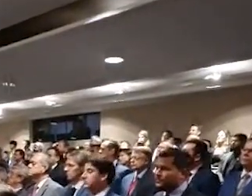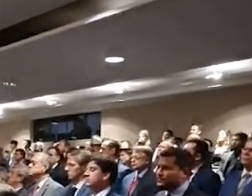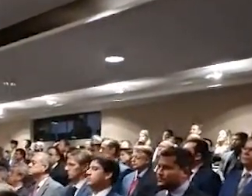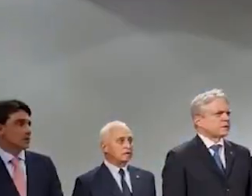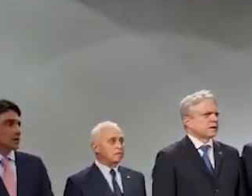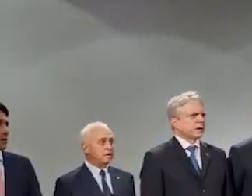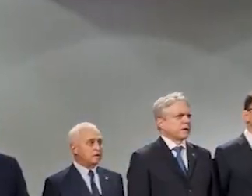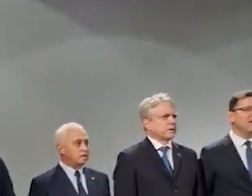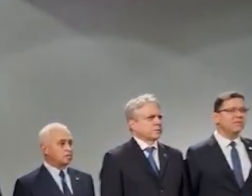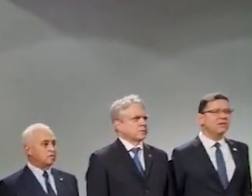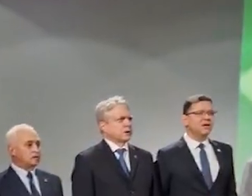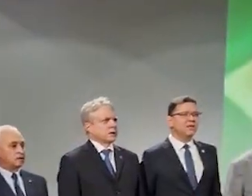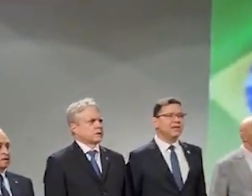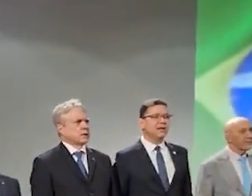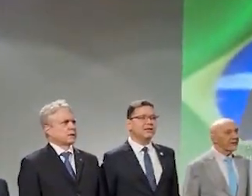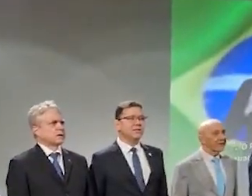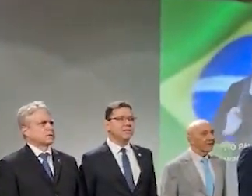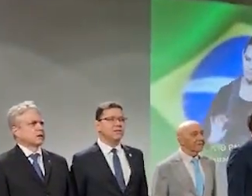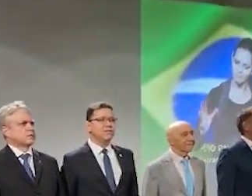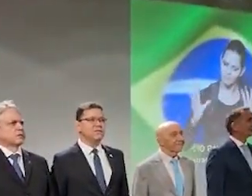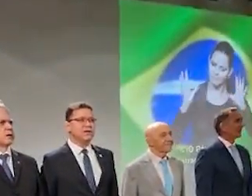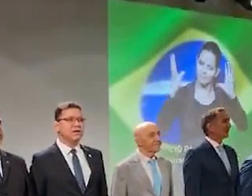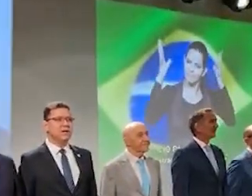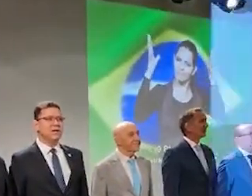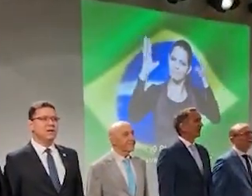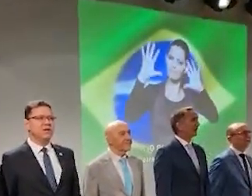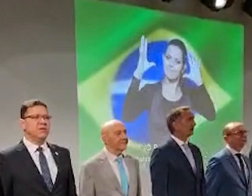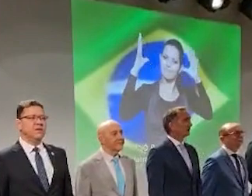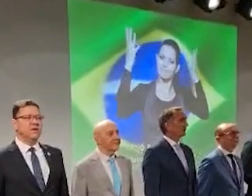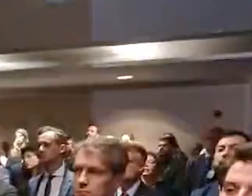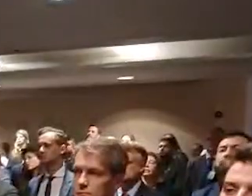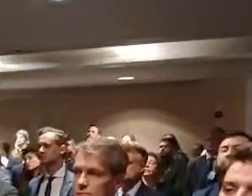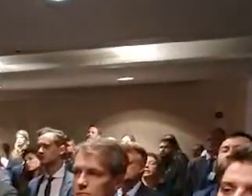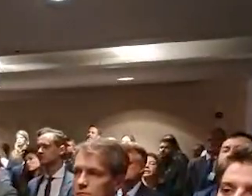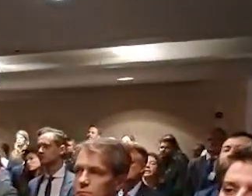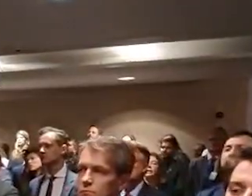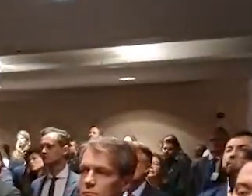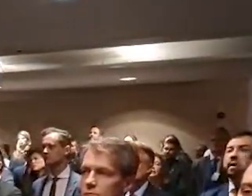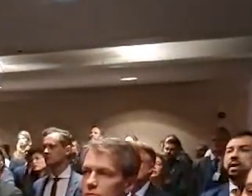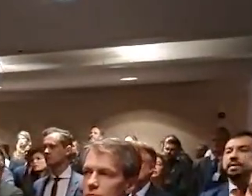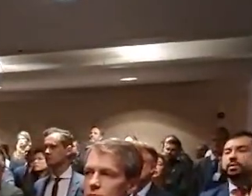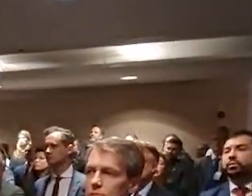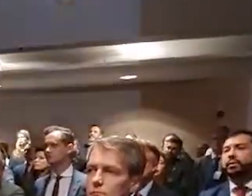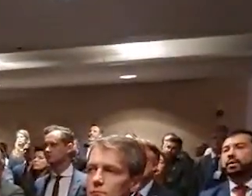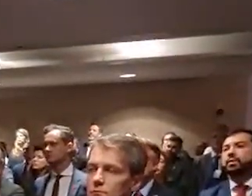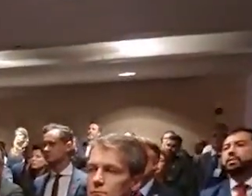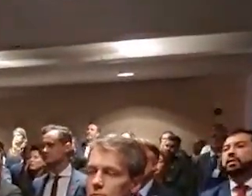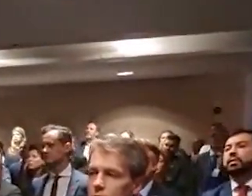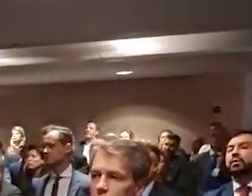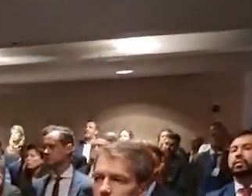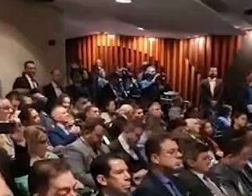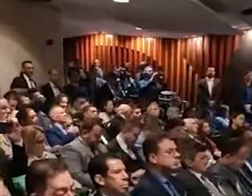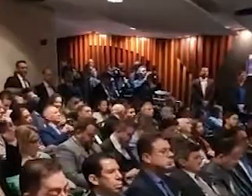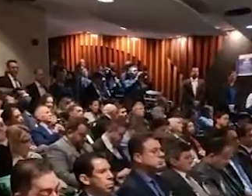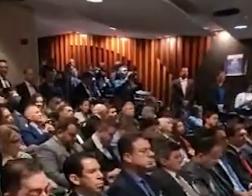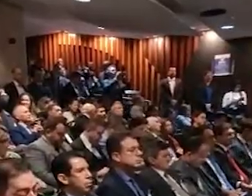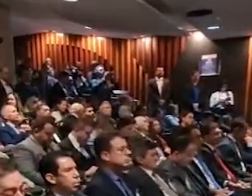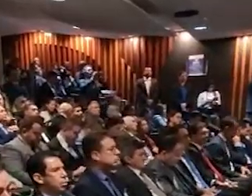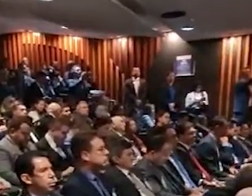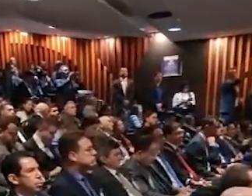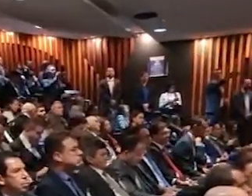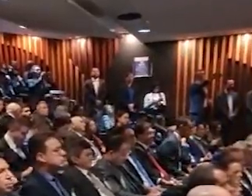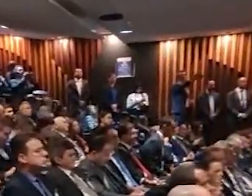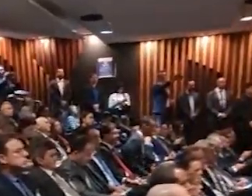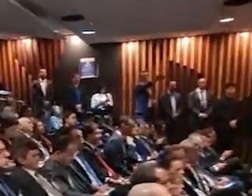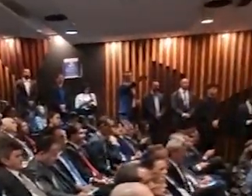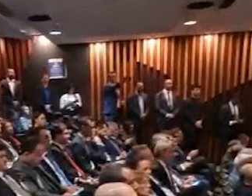Sul. A associação, criada em 1992, atua na representação, defesa,